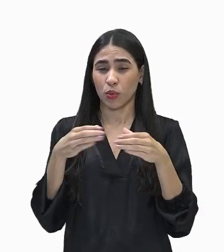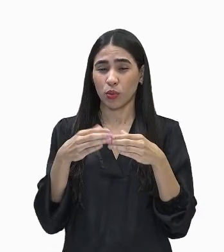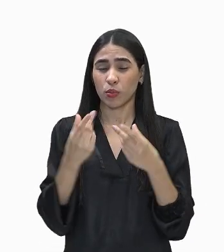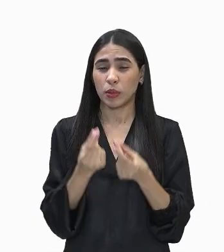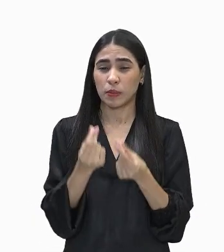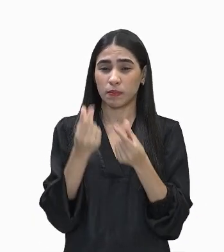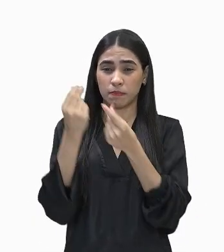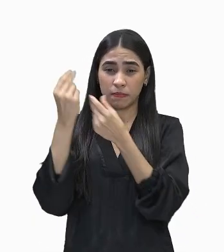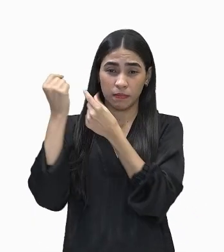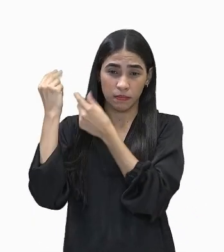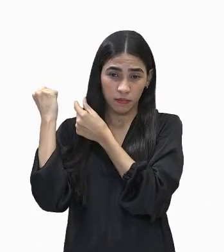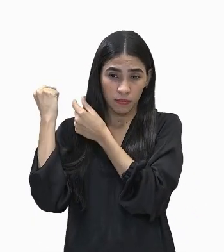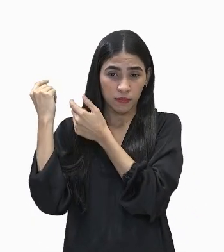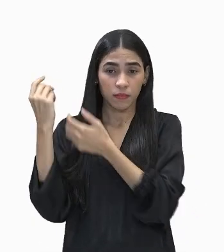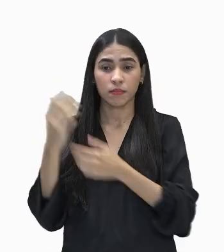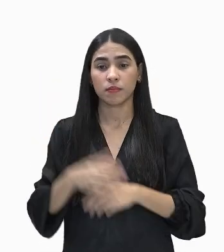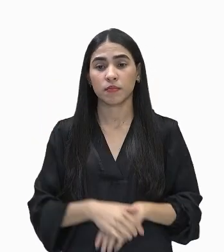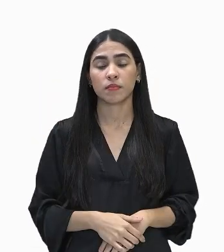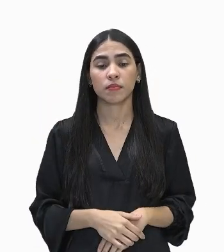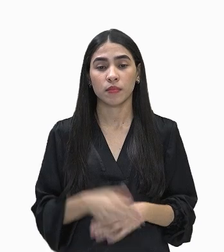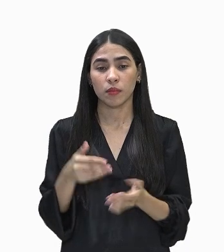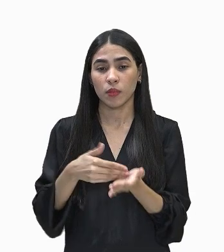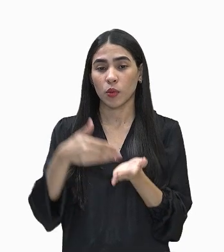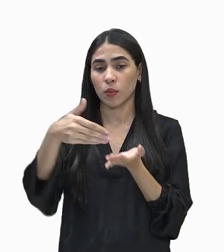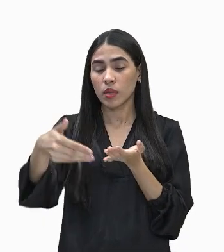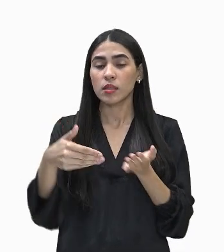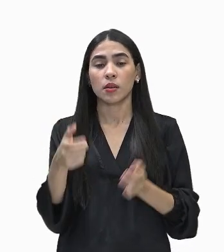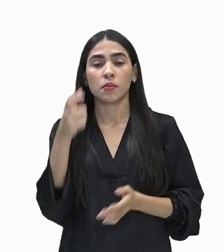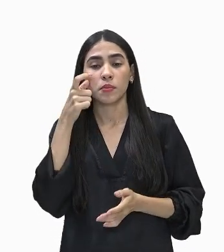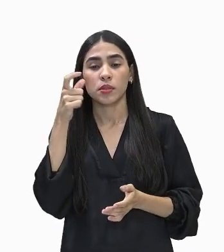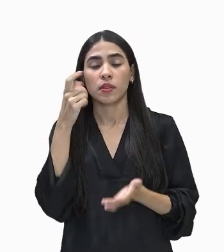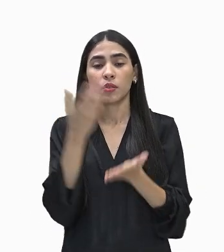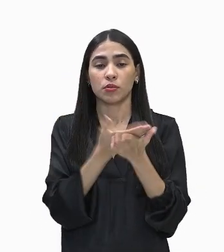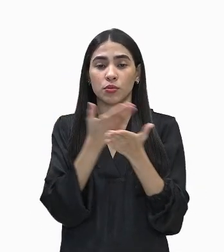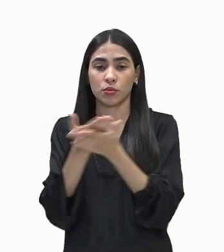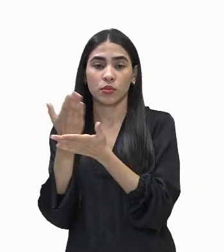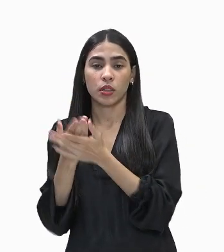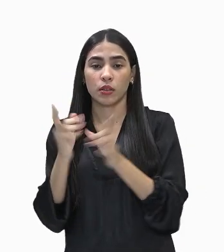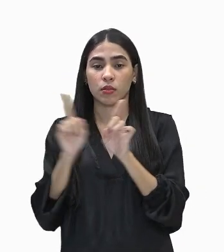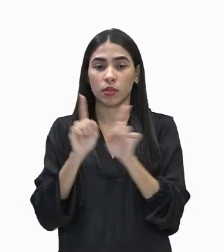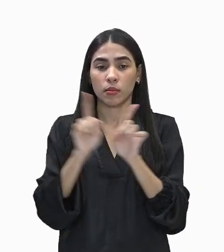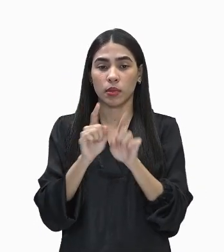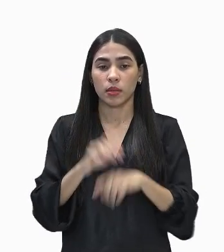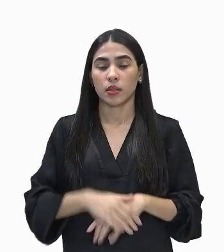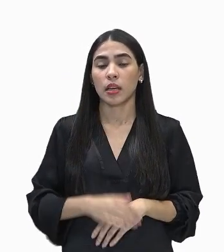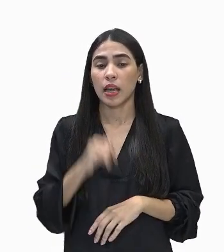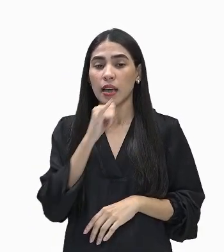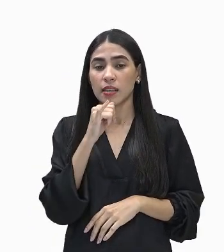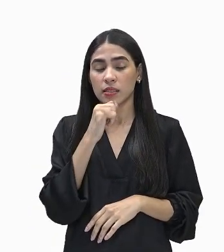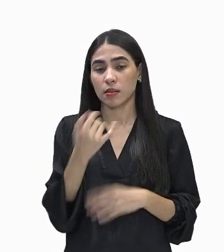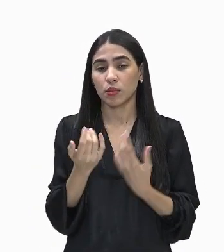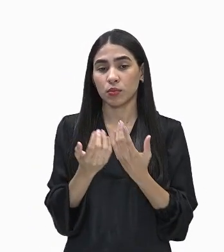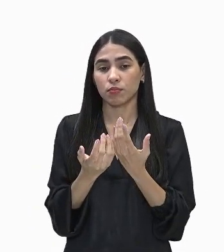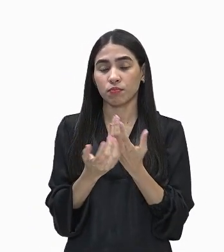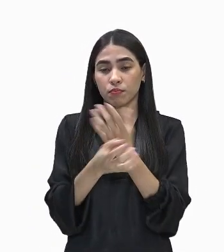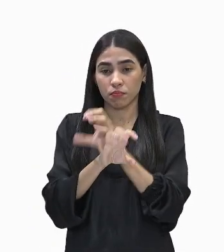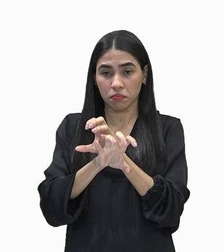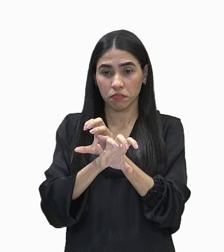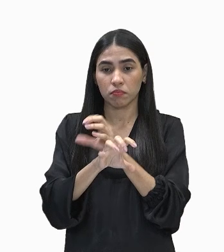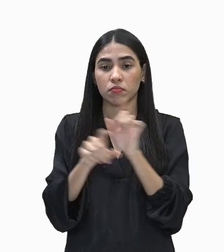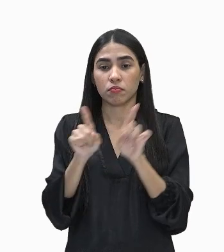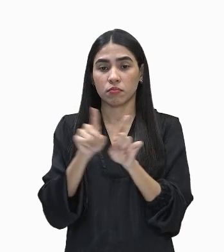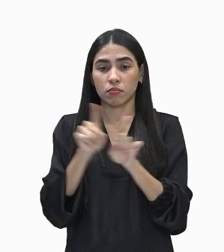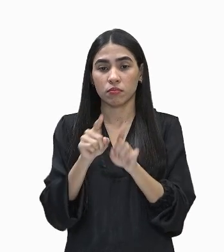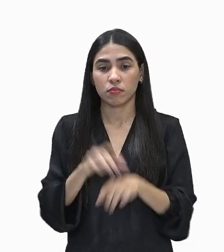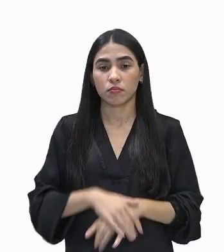antigos. Eles começaram a ser observados, de acordo com os vestígios fósseis, a